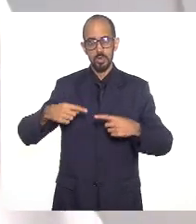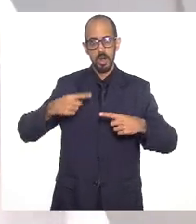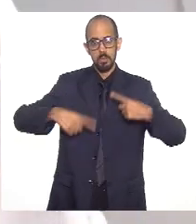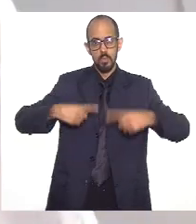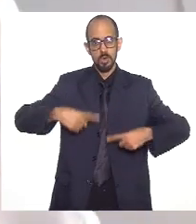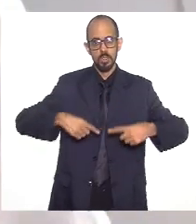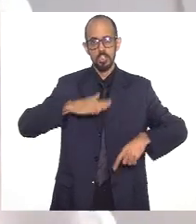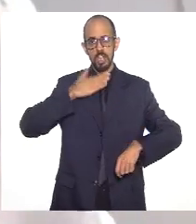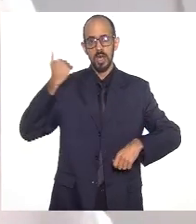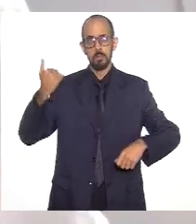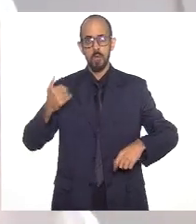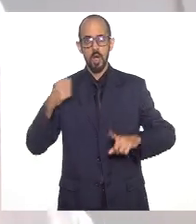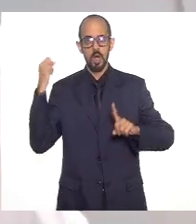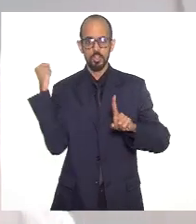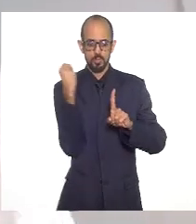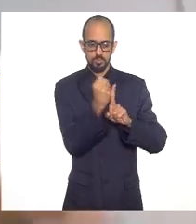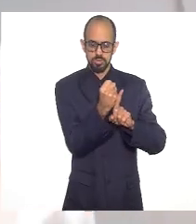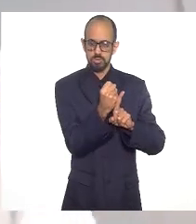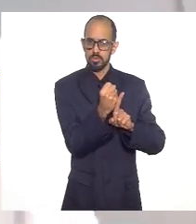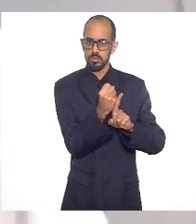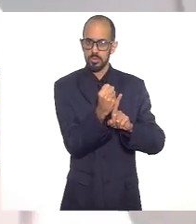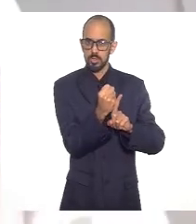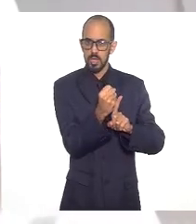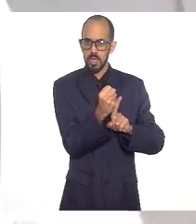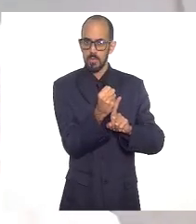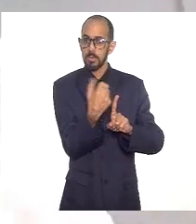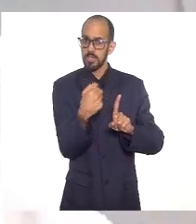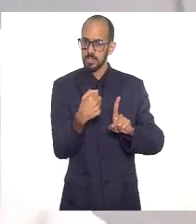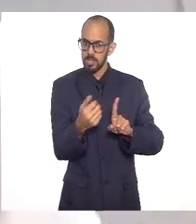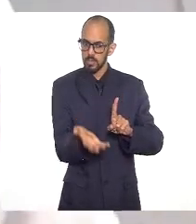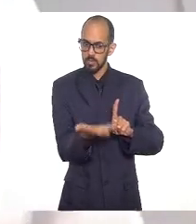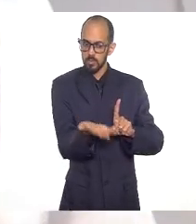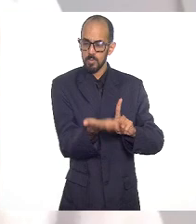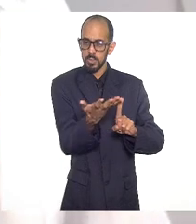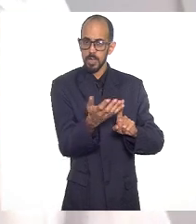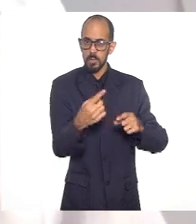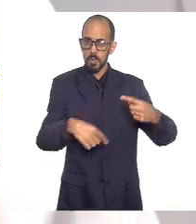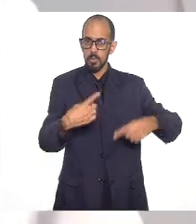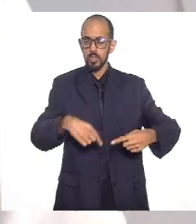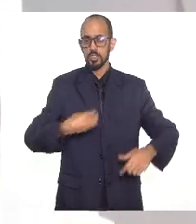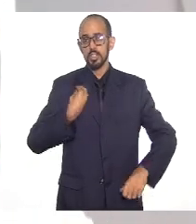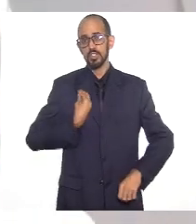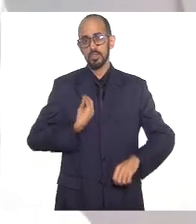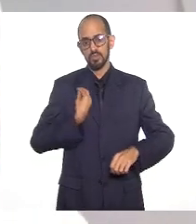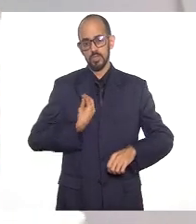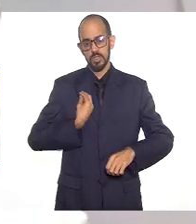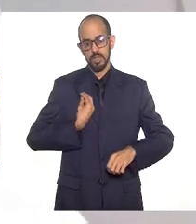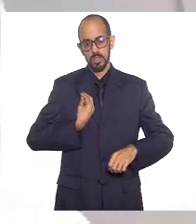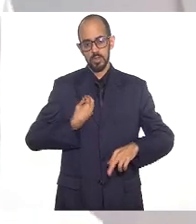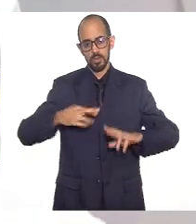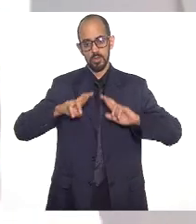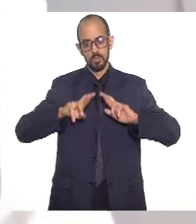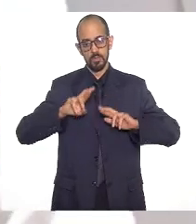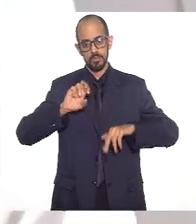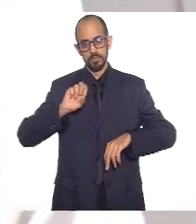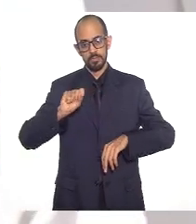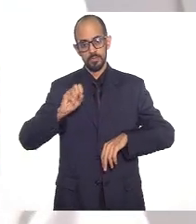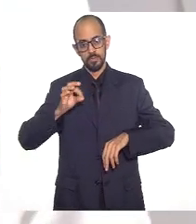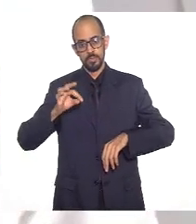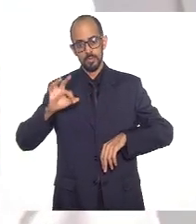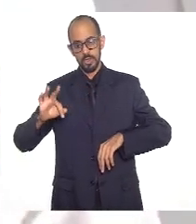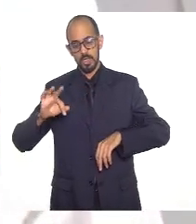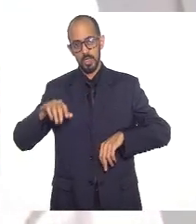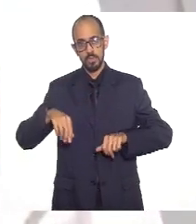pela garantia da política da vida. Precisamos, como aponta já o STF, de um julgamento da DPF 635 que não se